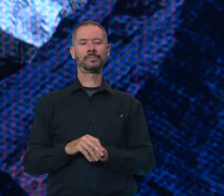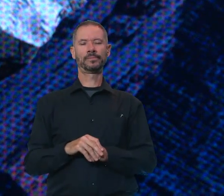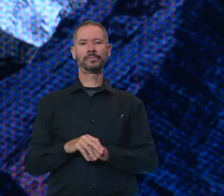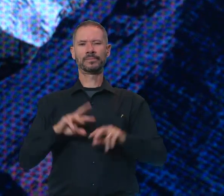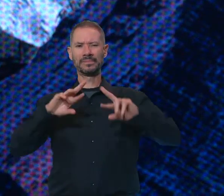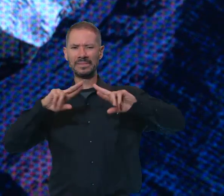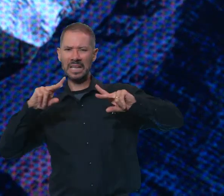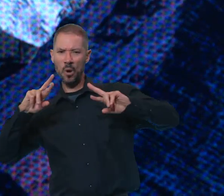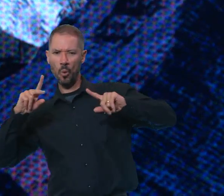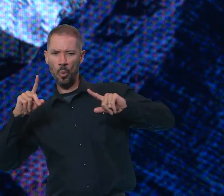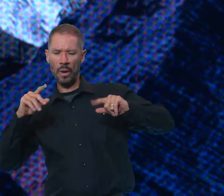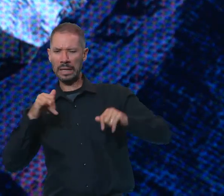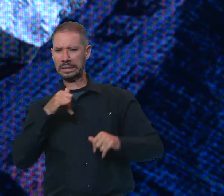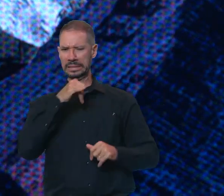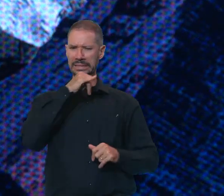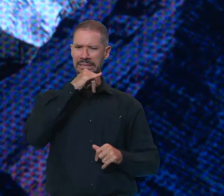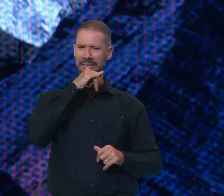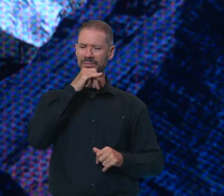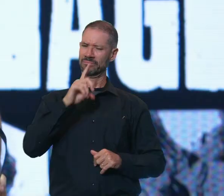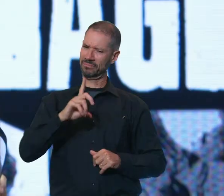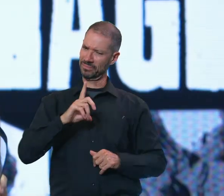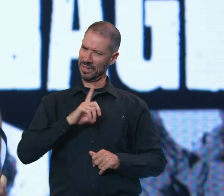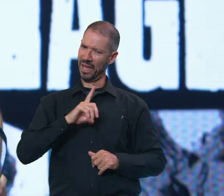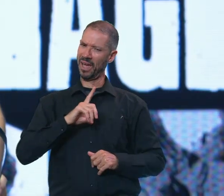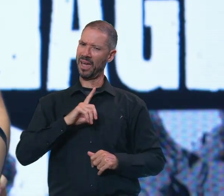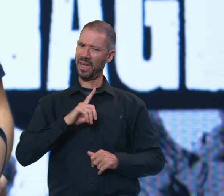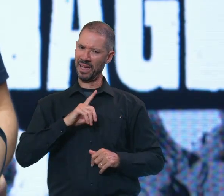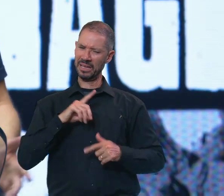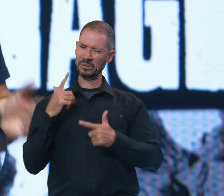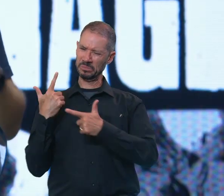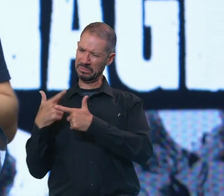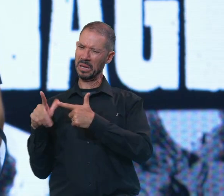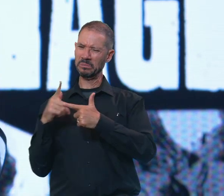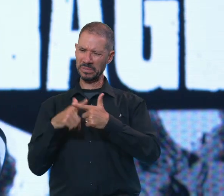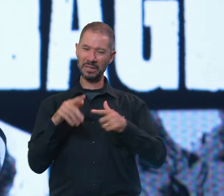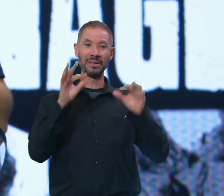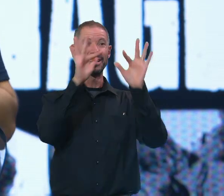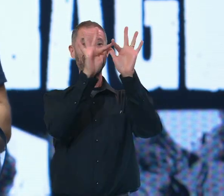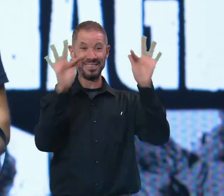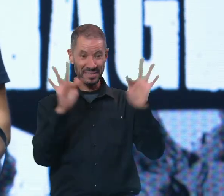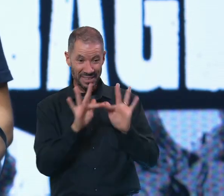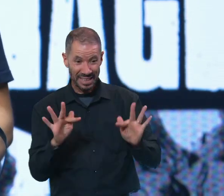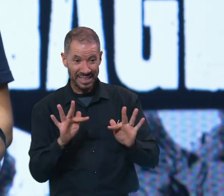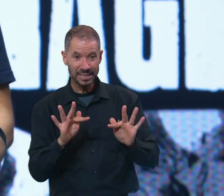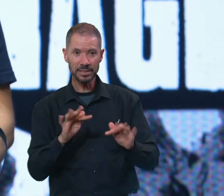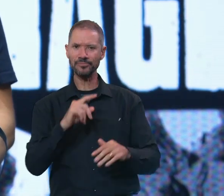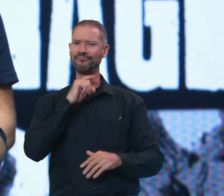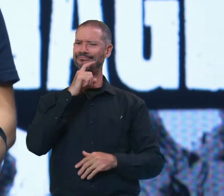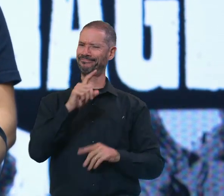Não é que o crente não se entristece, não é que ele passa pelo luto, feliz da vida, porque ninguém passa assim.